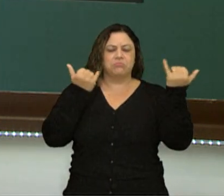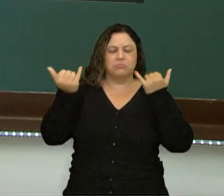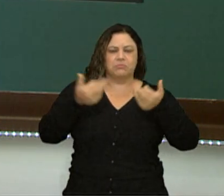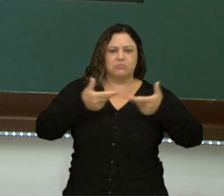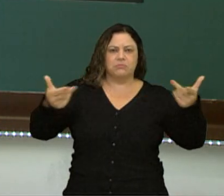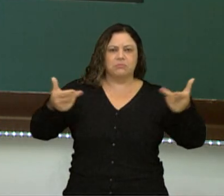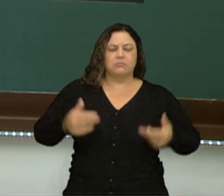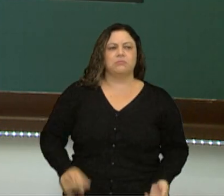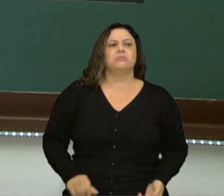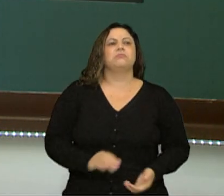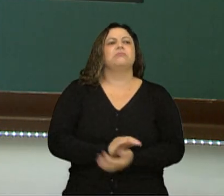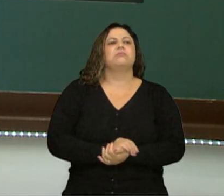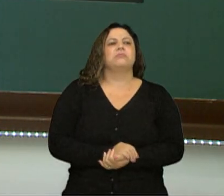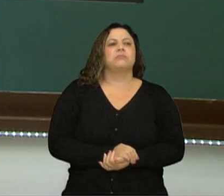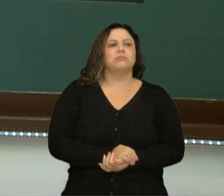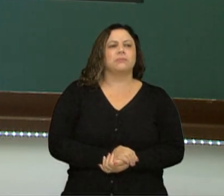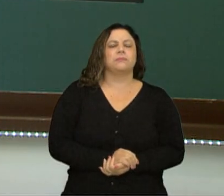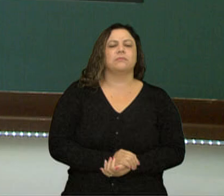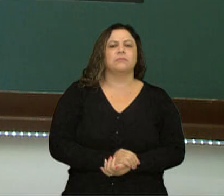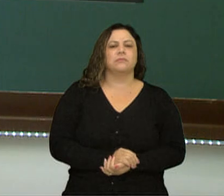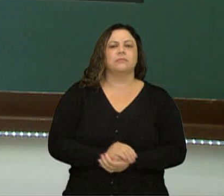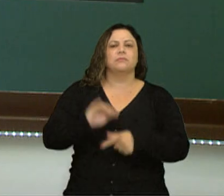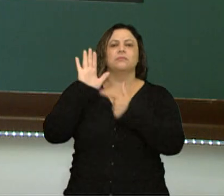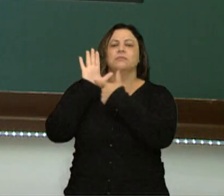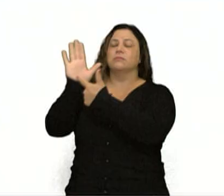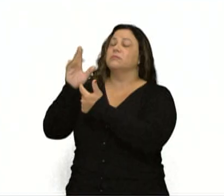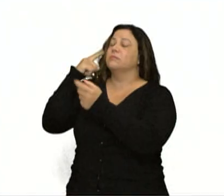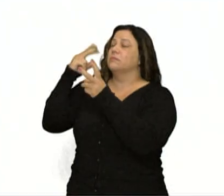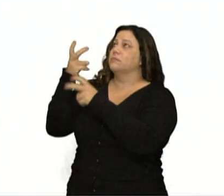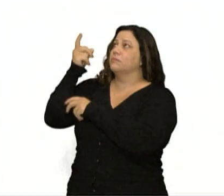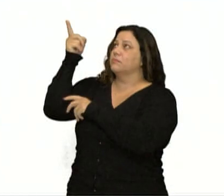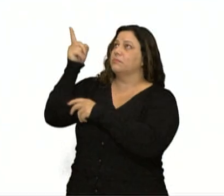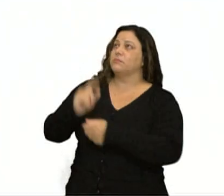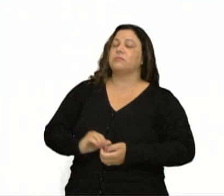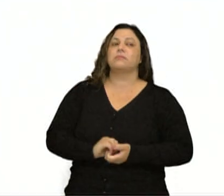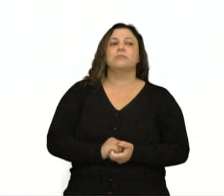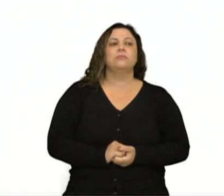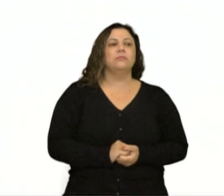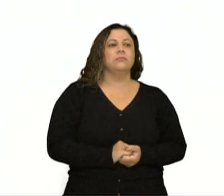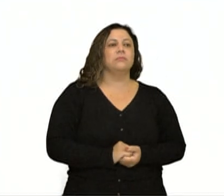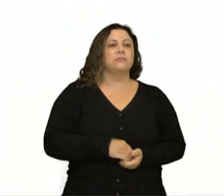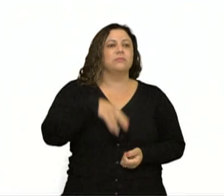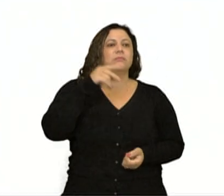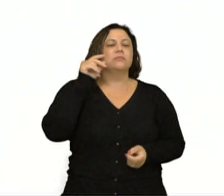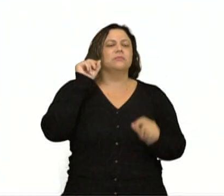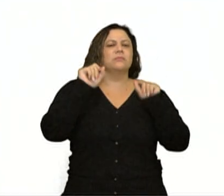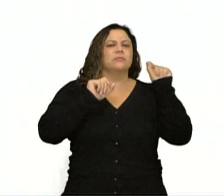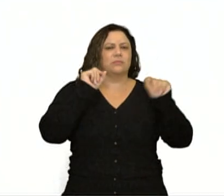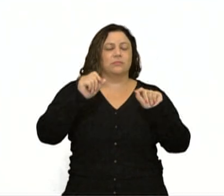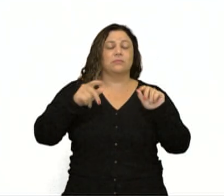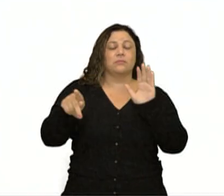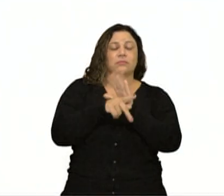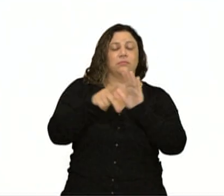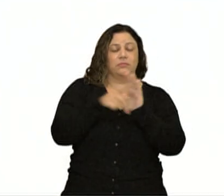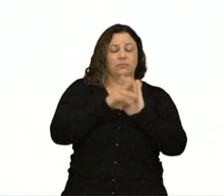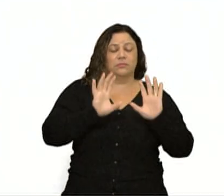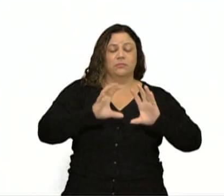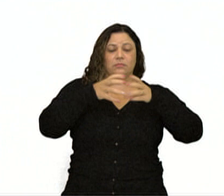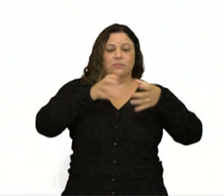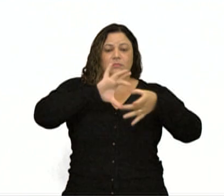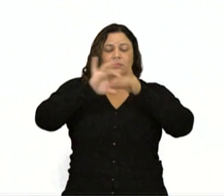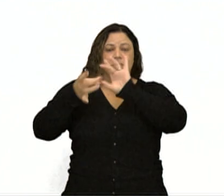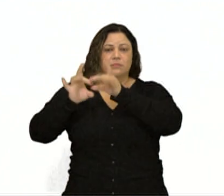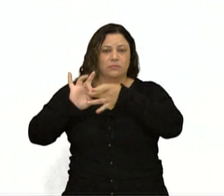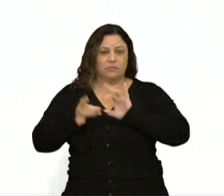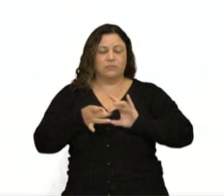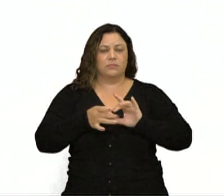mostrar para vocês. Olha só, né? Então, ele é do Comitê Olímpico Internacional das